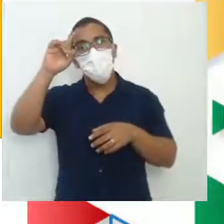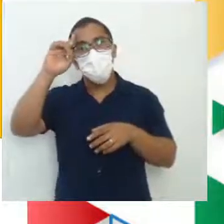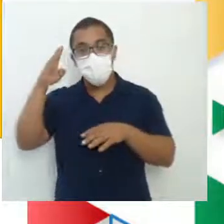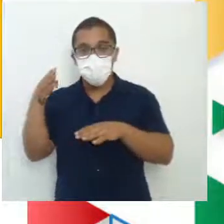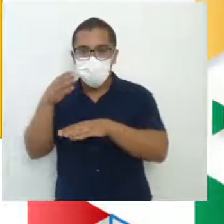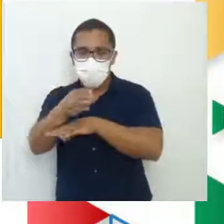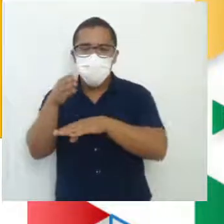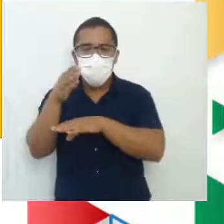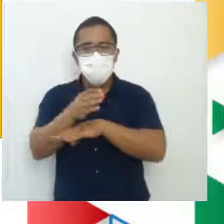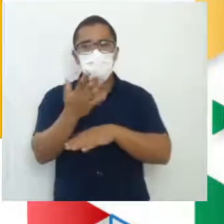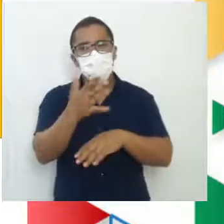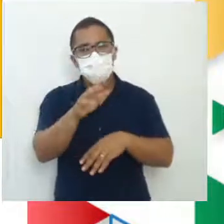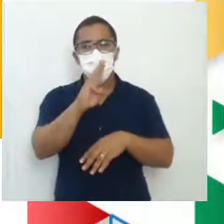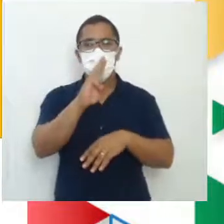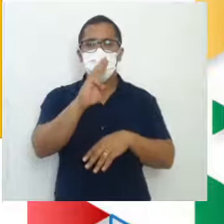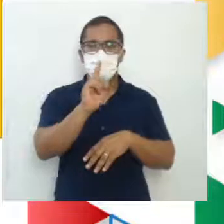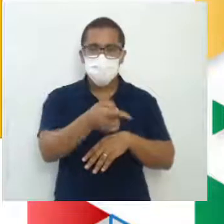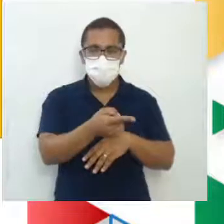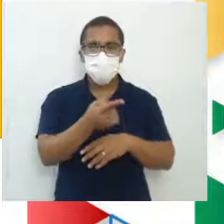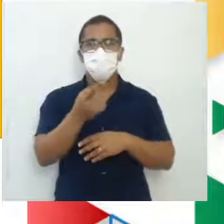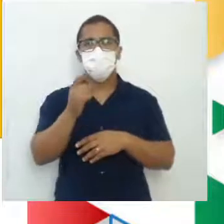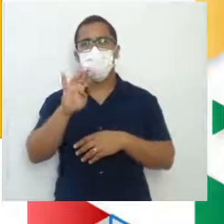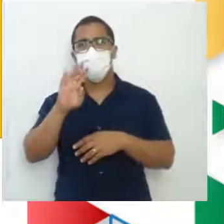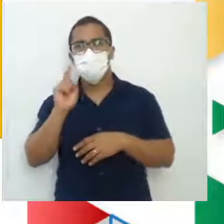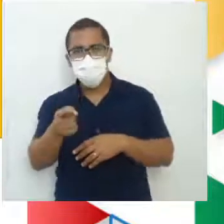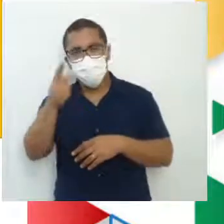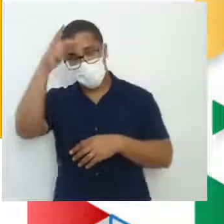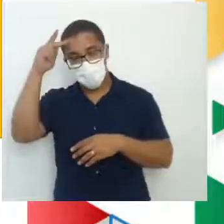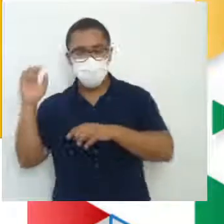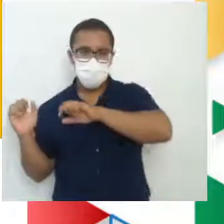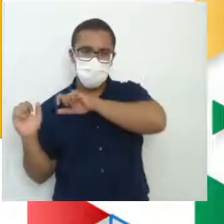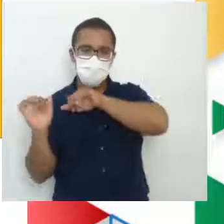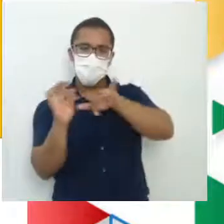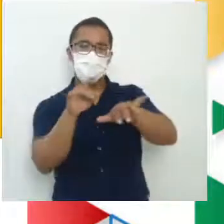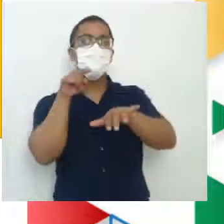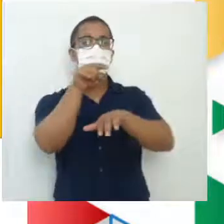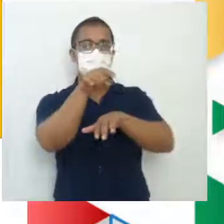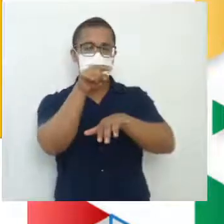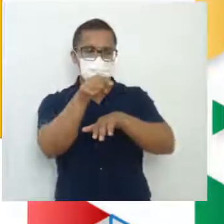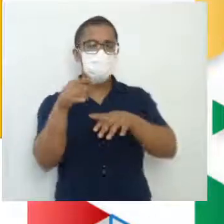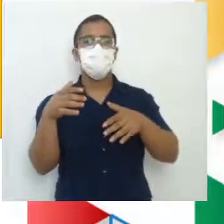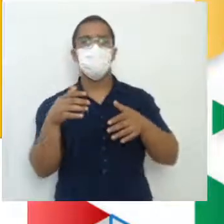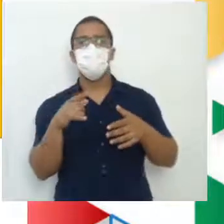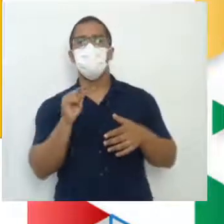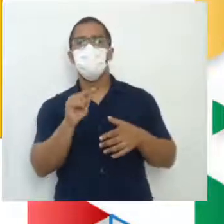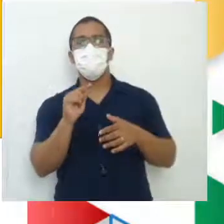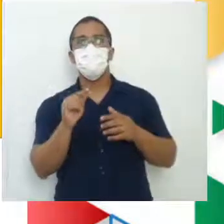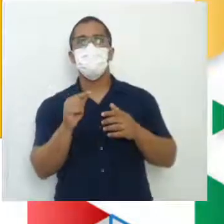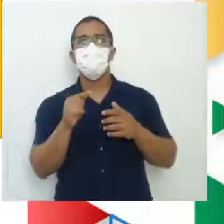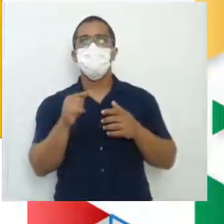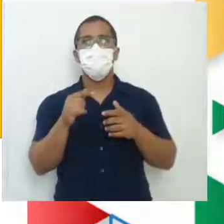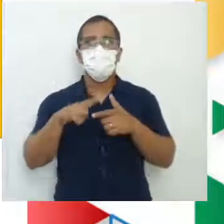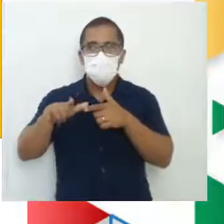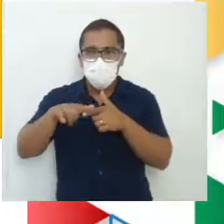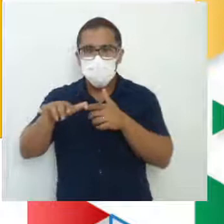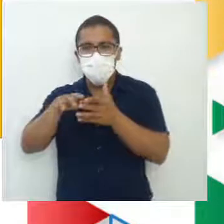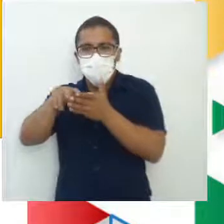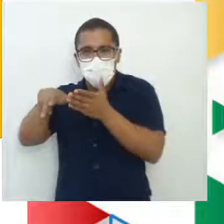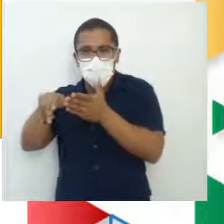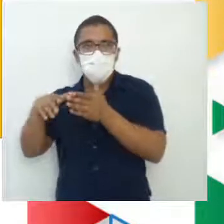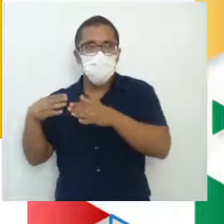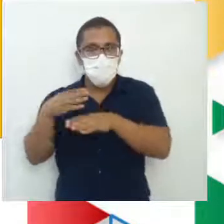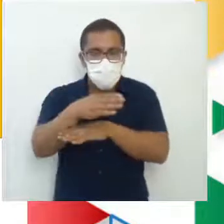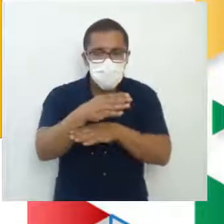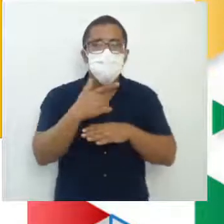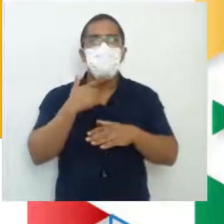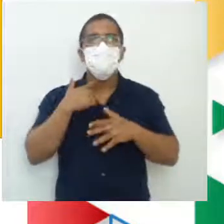Vale do Amanhecer em busca de ajuda para seus problemas espirituais ou pessoais. Olhando para mim,